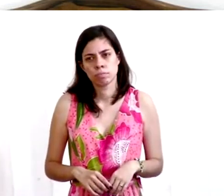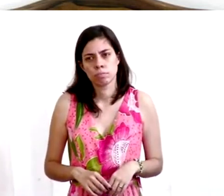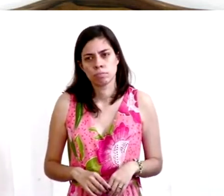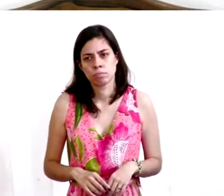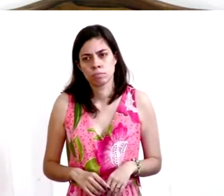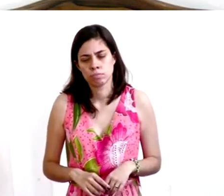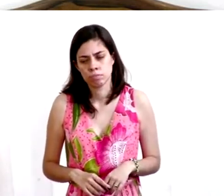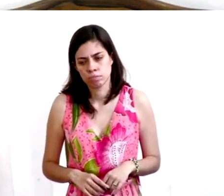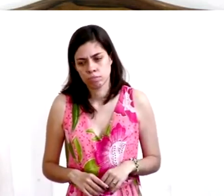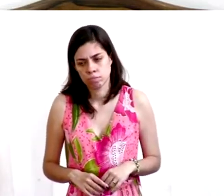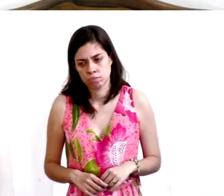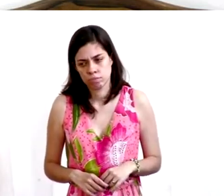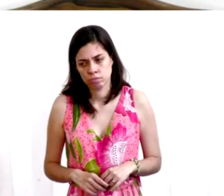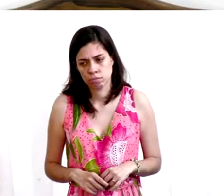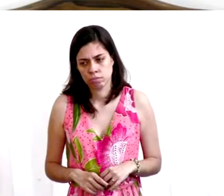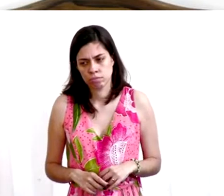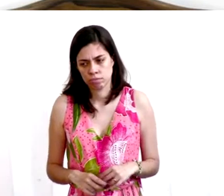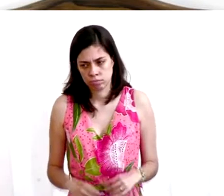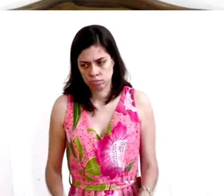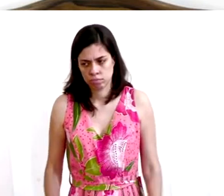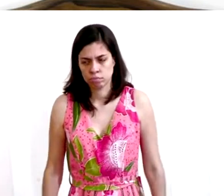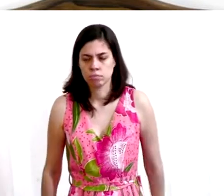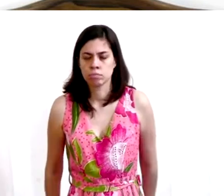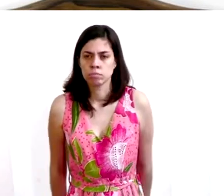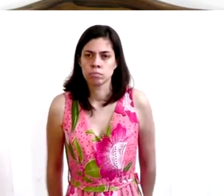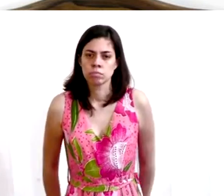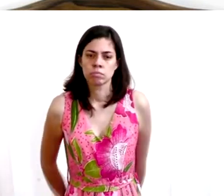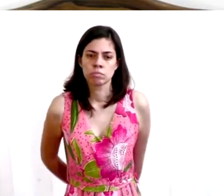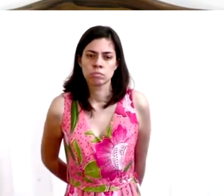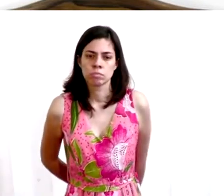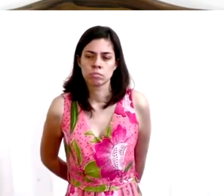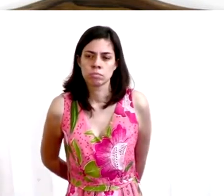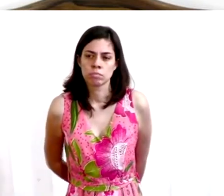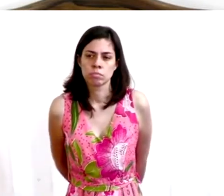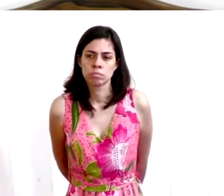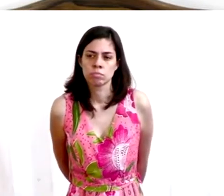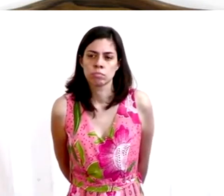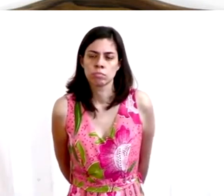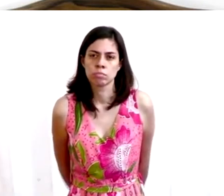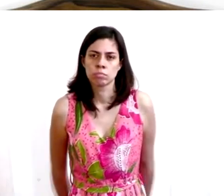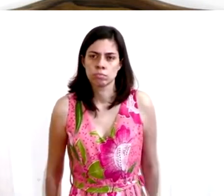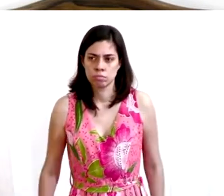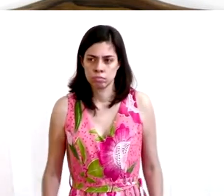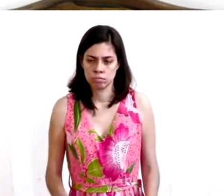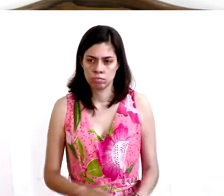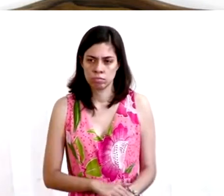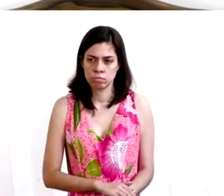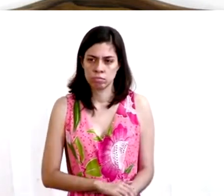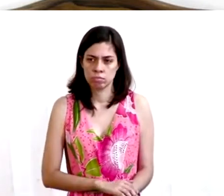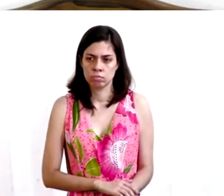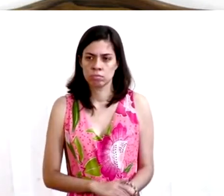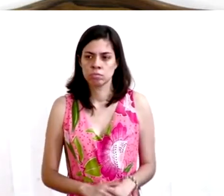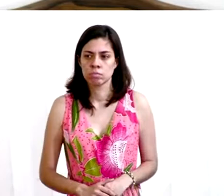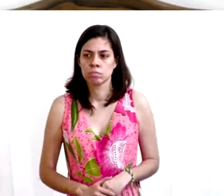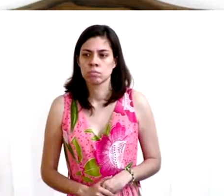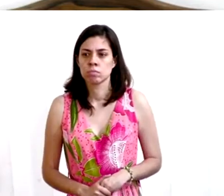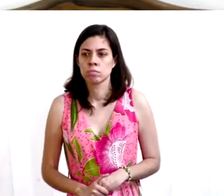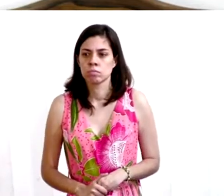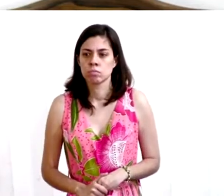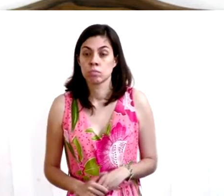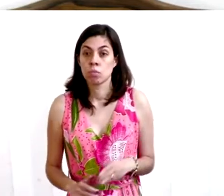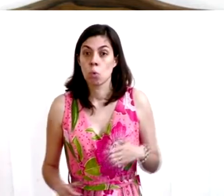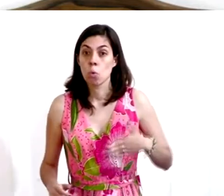Por que eu quero tratar disso nessa manhã? Porque quando nós falamos nos dias atuais, aceite a Cristo,